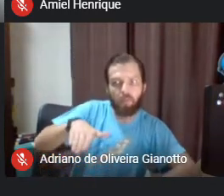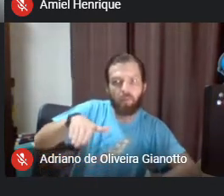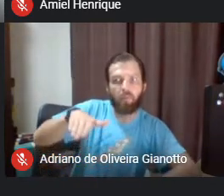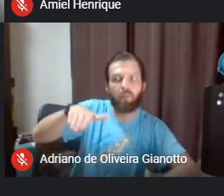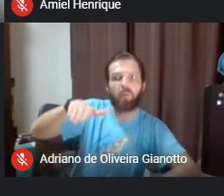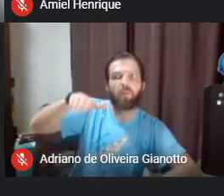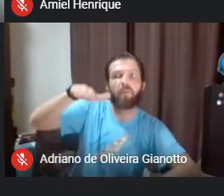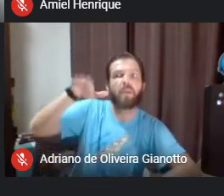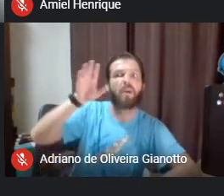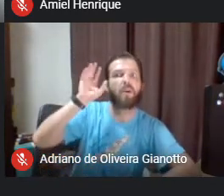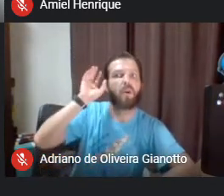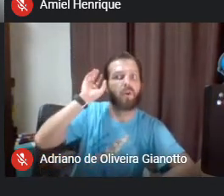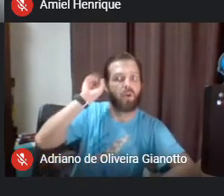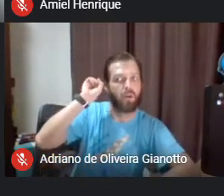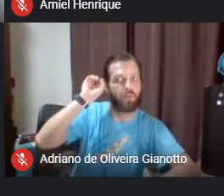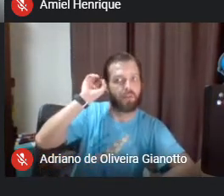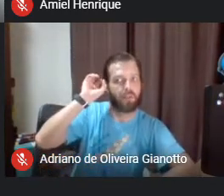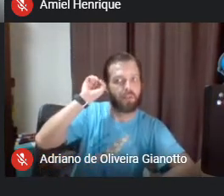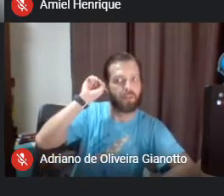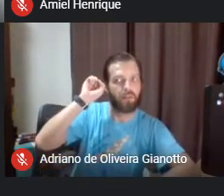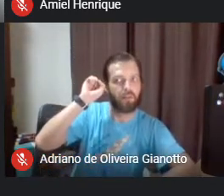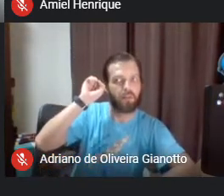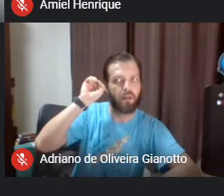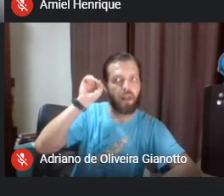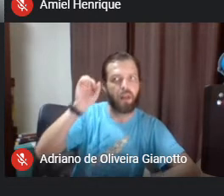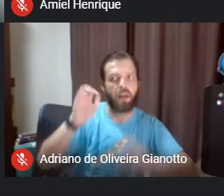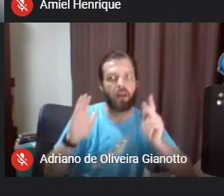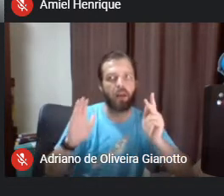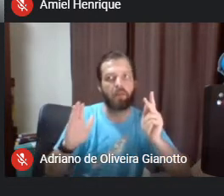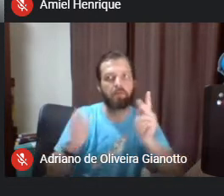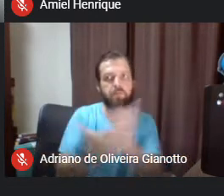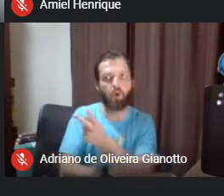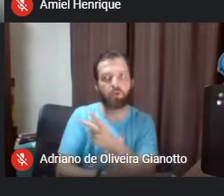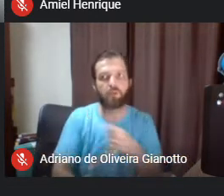Ele nasceu ouvinte